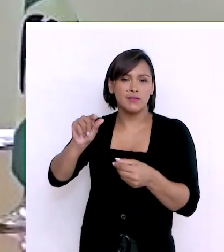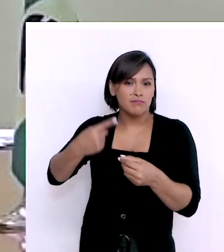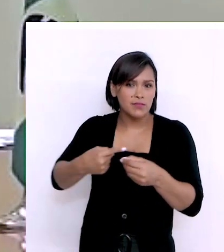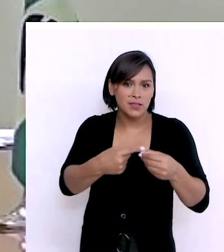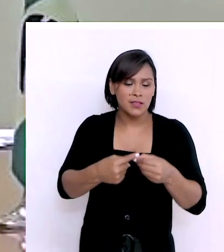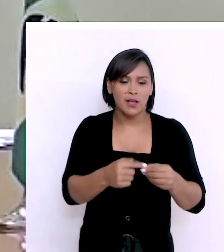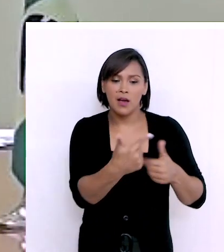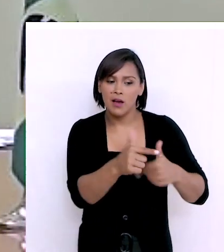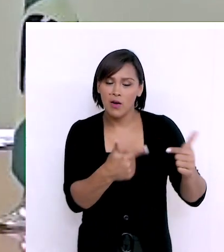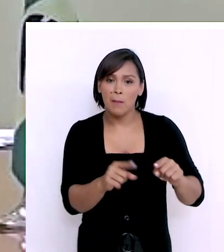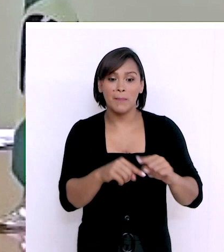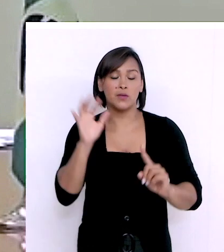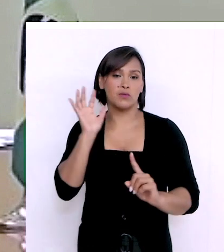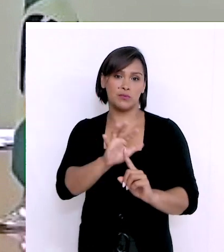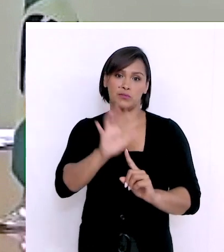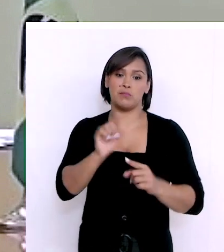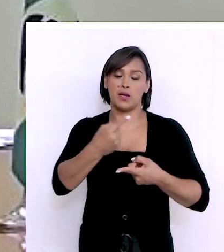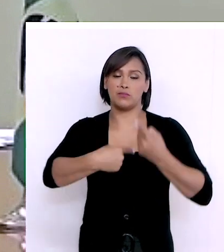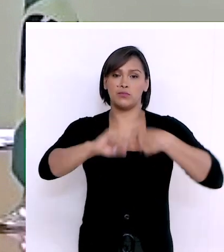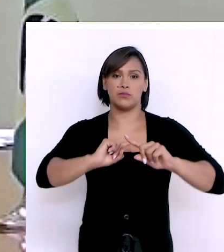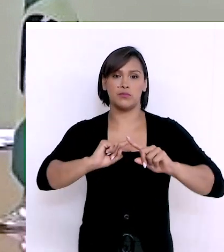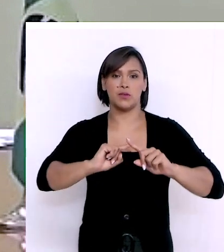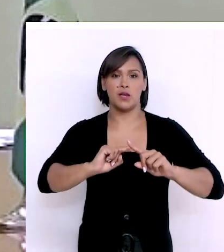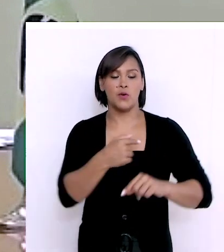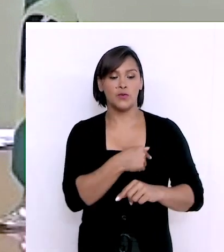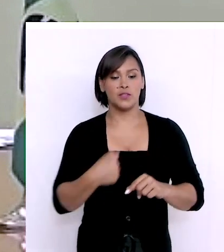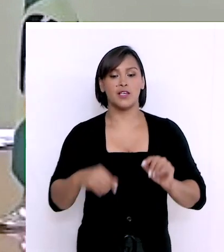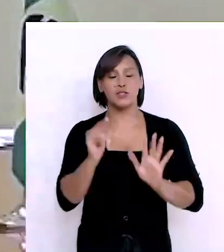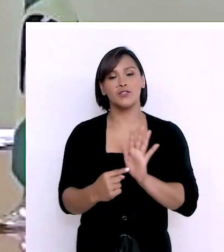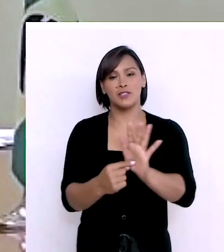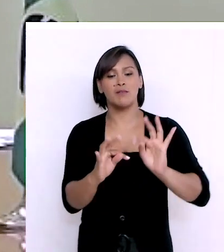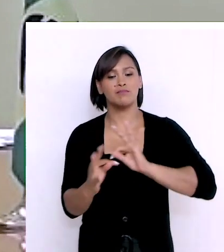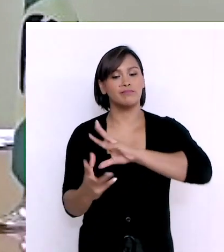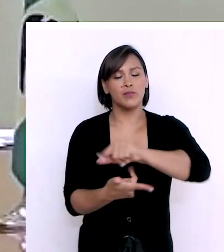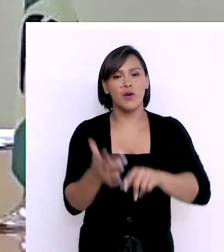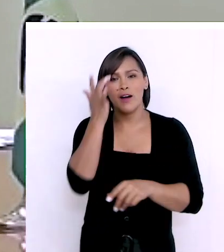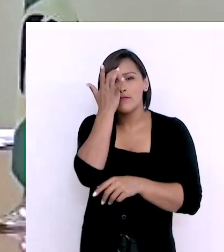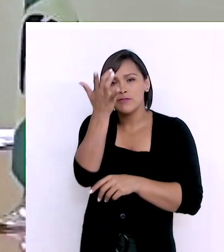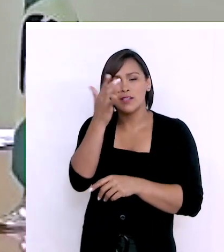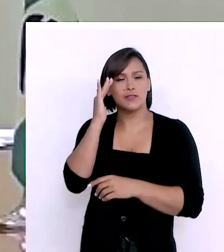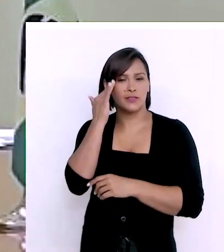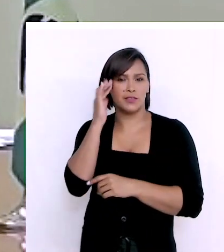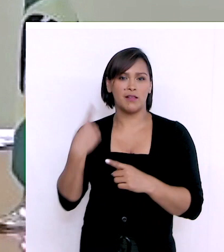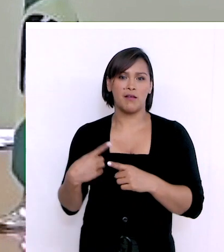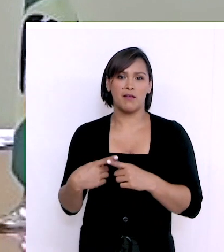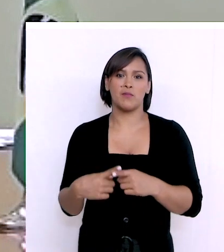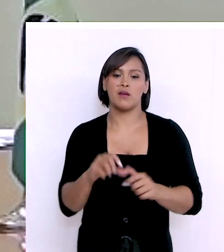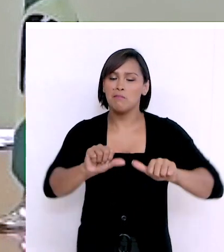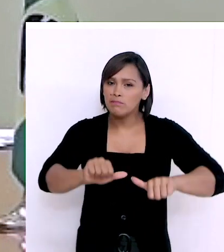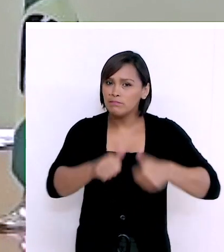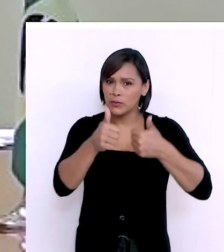o impacto social da transformação na China é fácil de ver e é um elemento muito positivo.